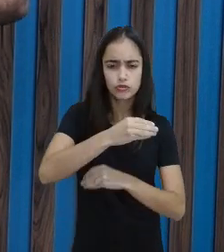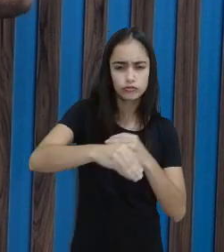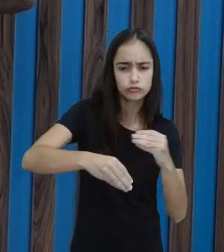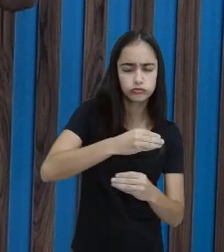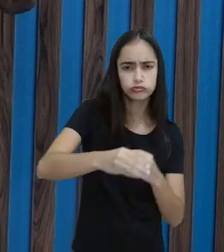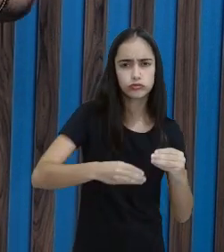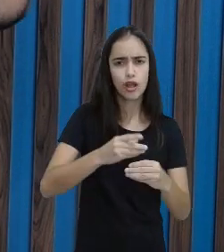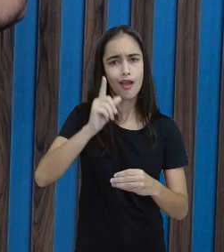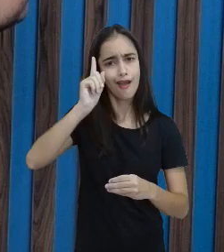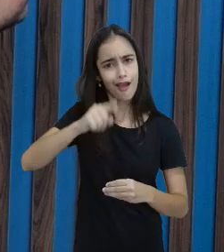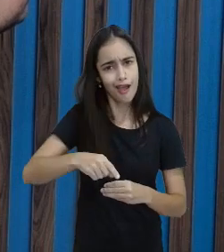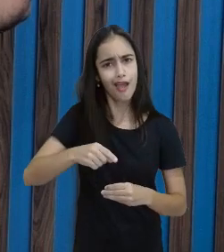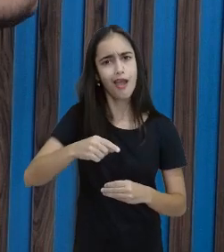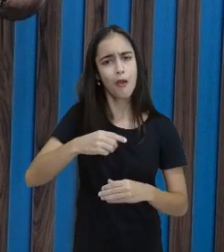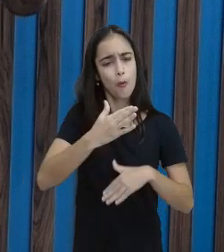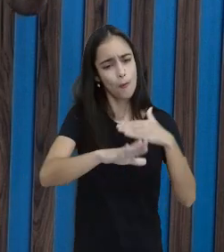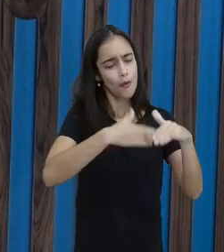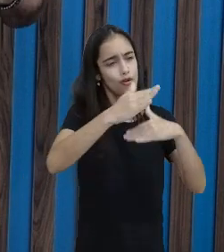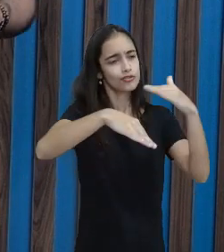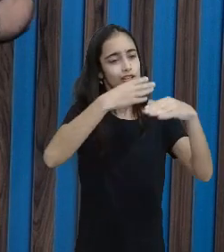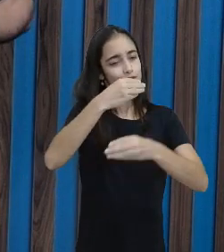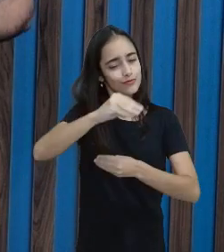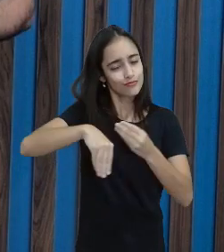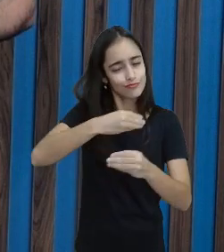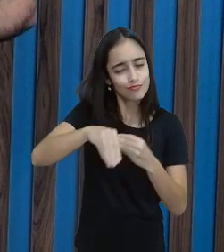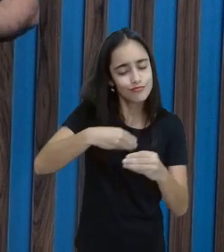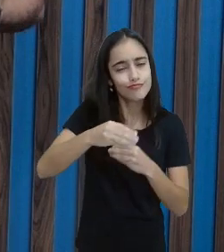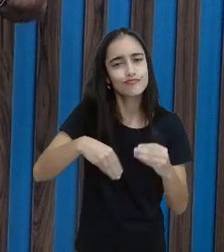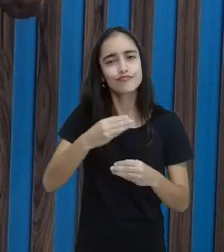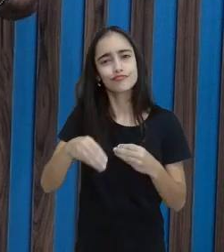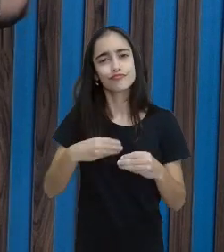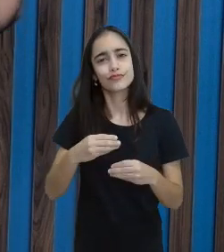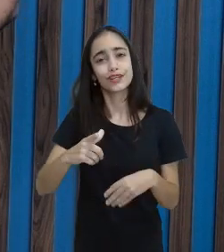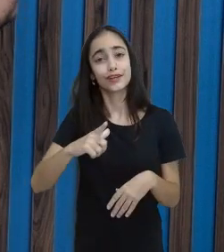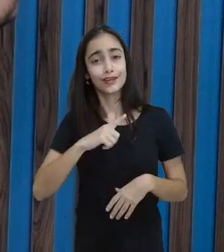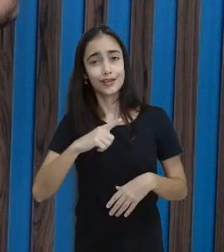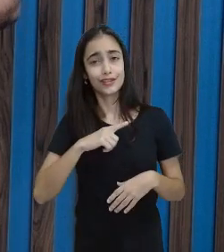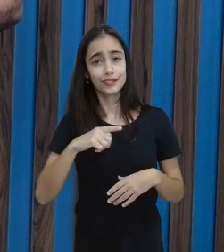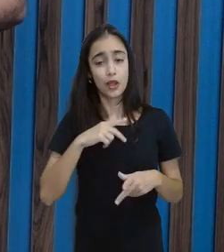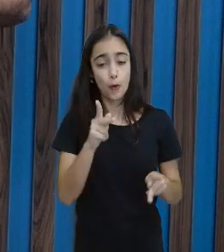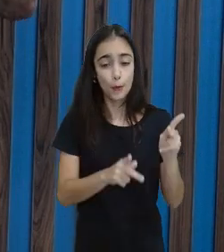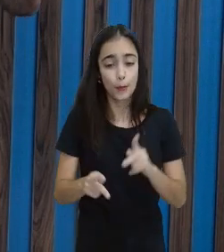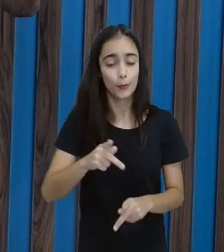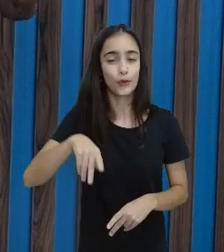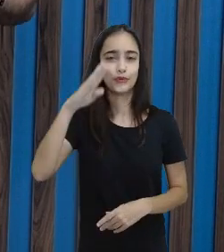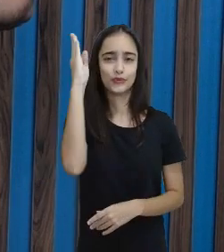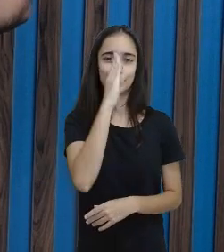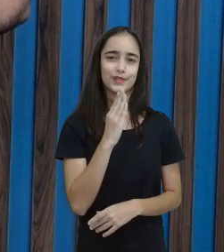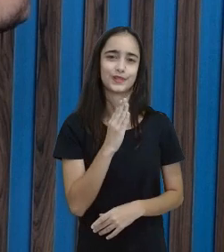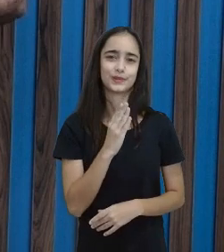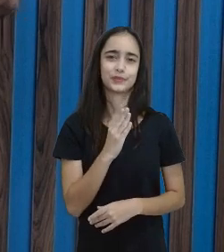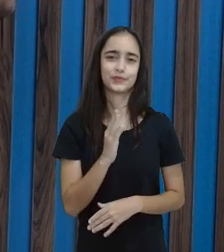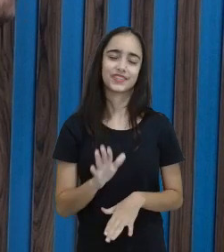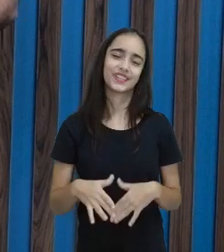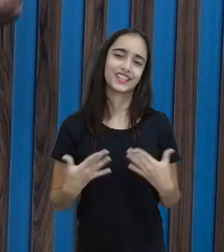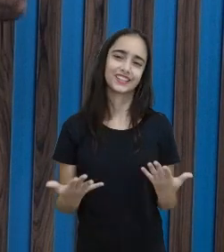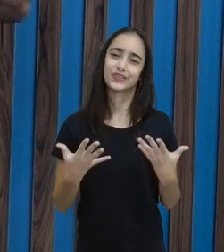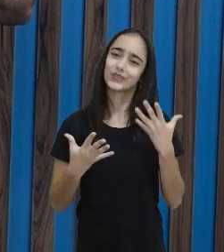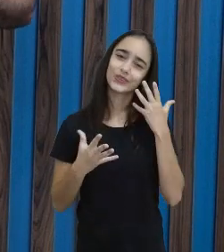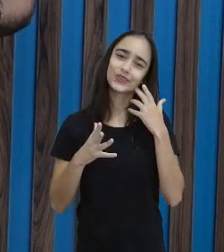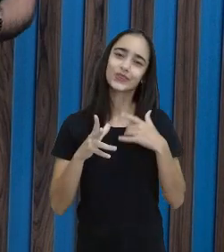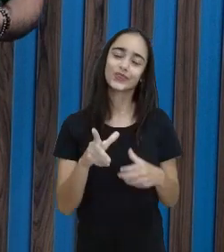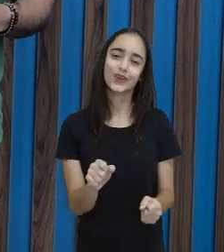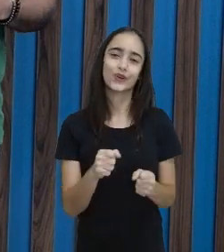de miscigenação que vai constituir o povo brasileiro. Então, todos nós, brasileiros